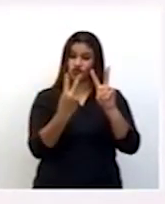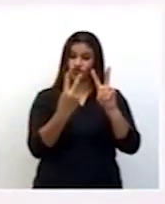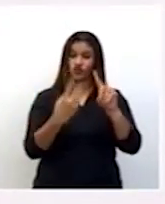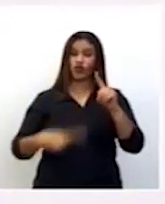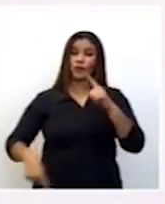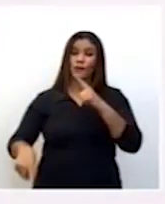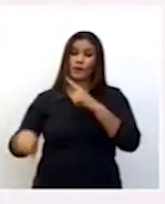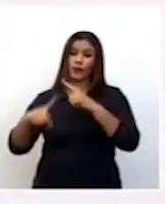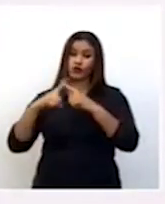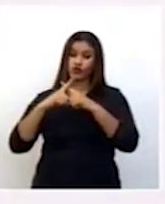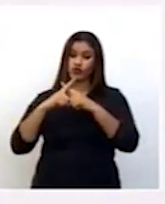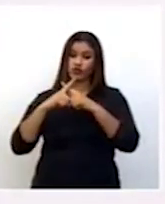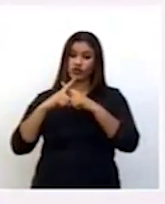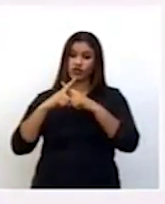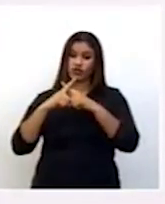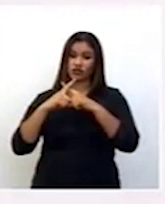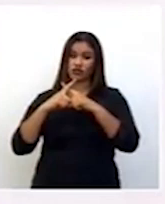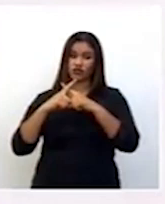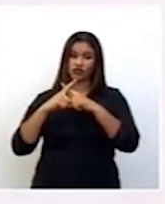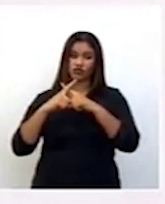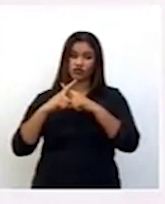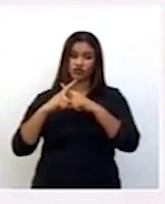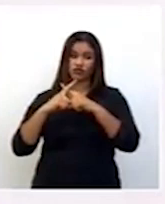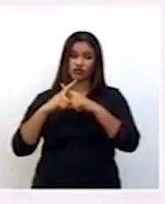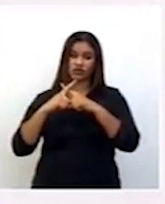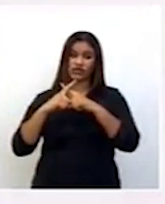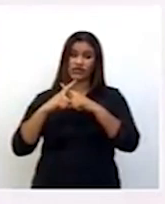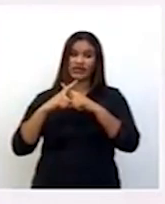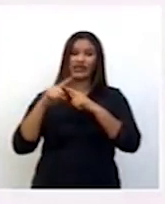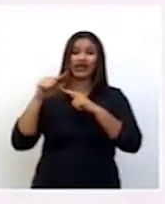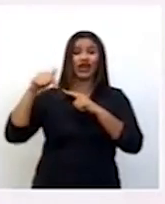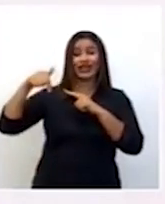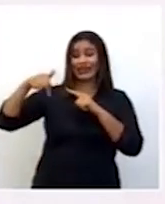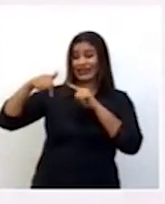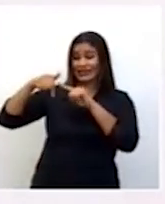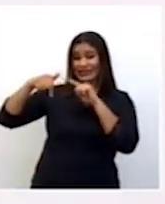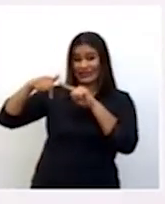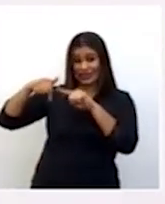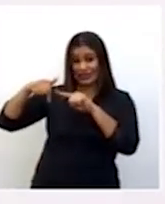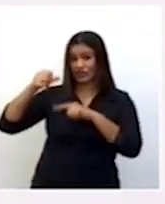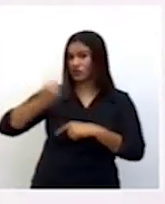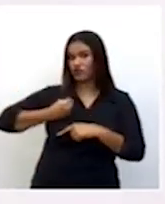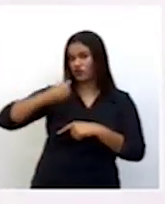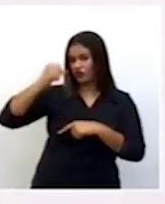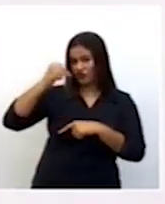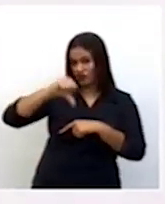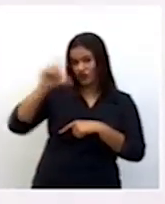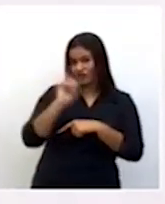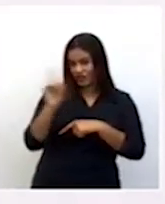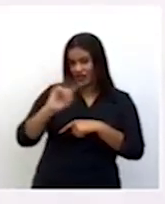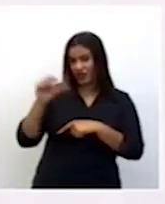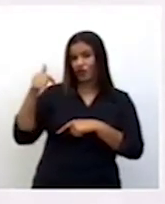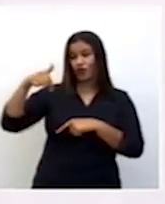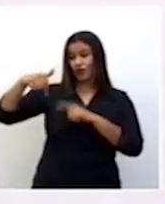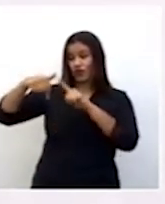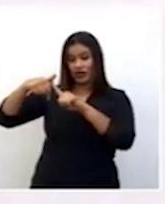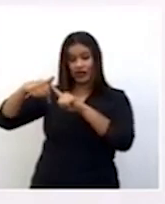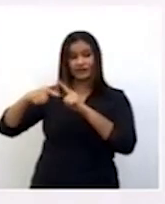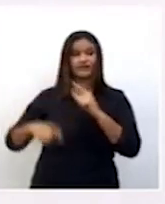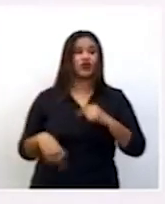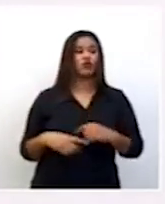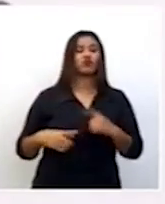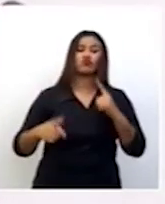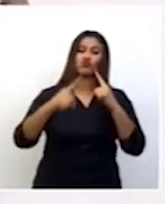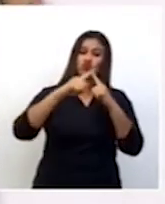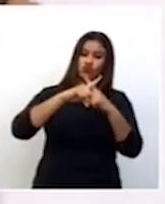multiplicado. Não é 9, tá? Por favor, isso aqui é um Q, tá? Isso aqui é um Q multiplicado pela razão, ó,